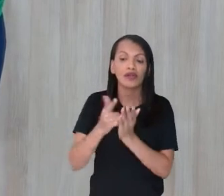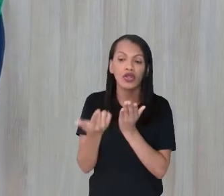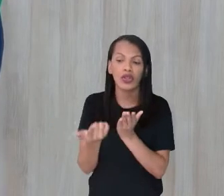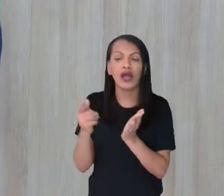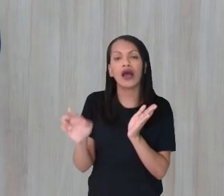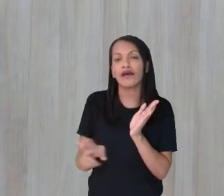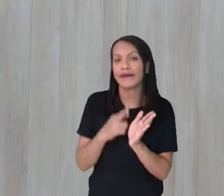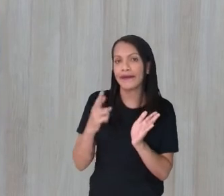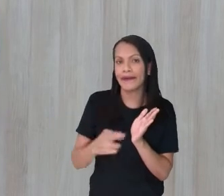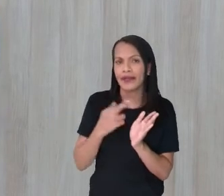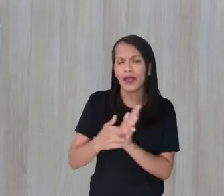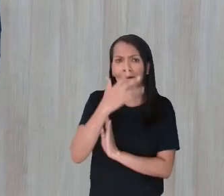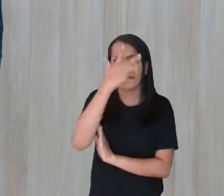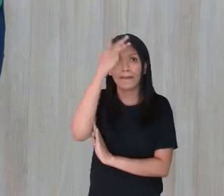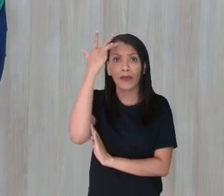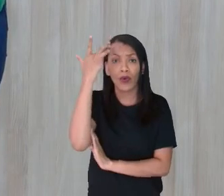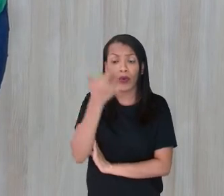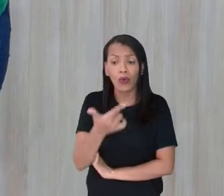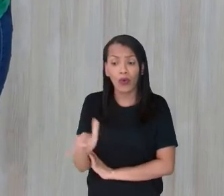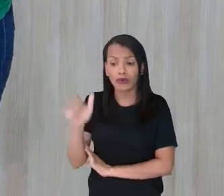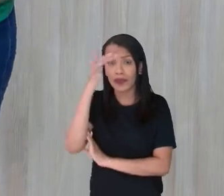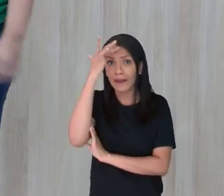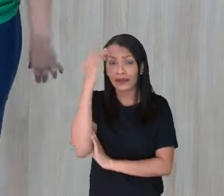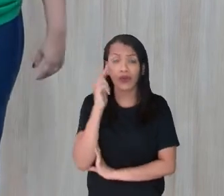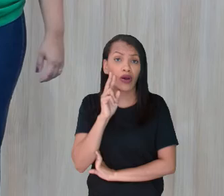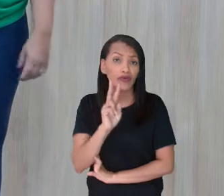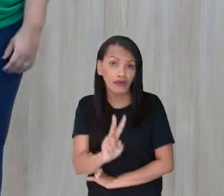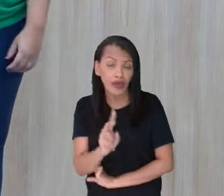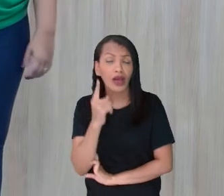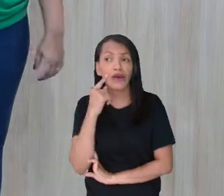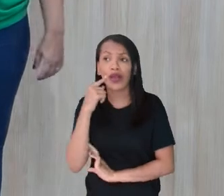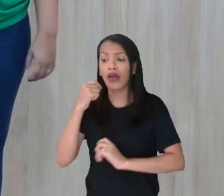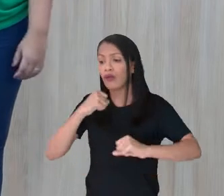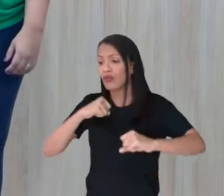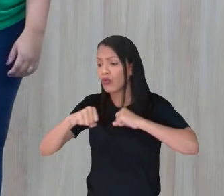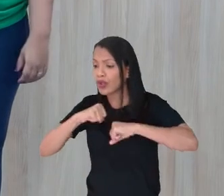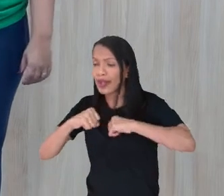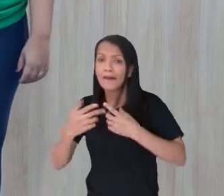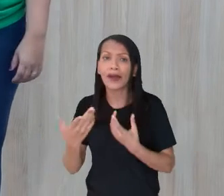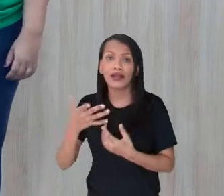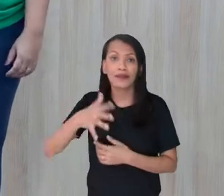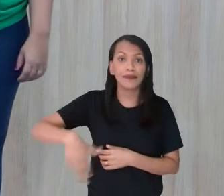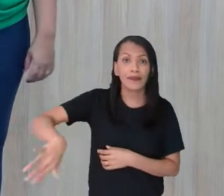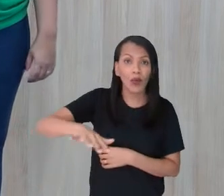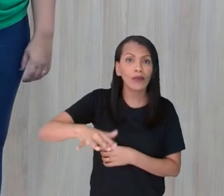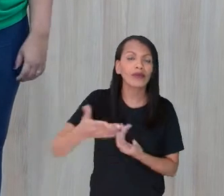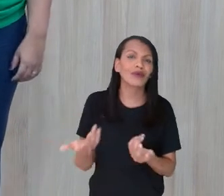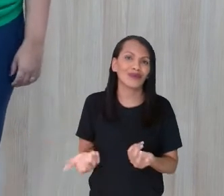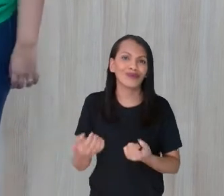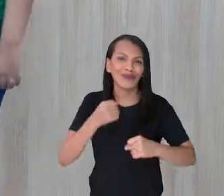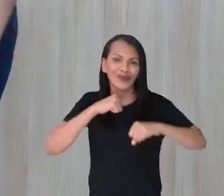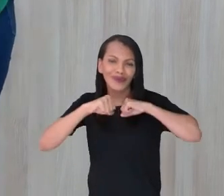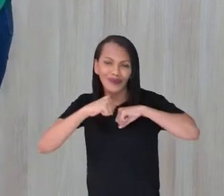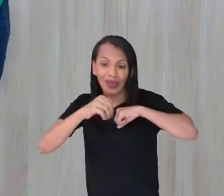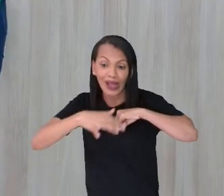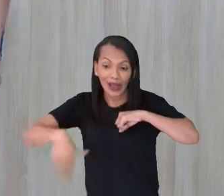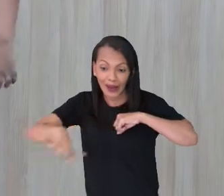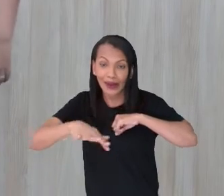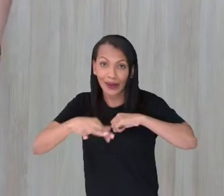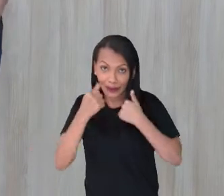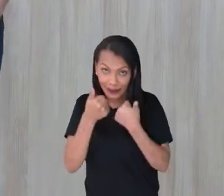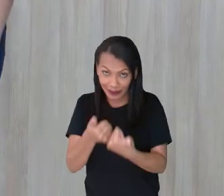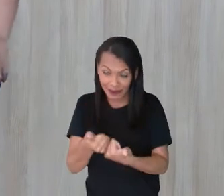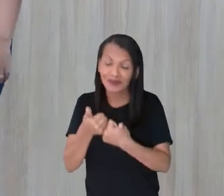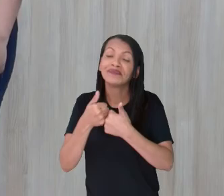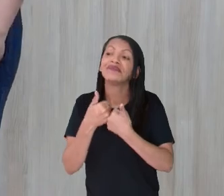revistas justamente para propor um debate, promover um debate público. Tudo bem? Sobre